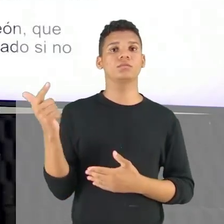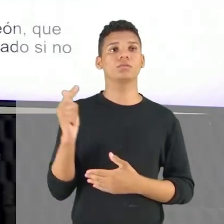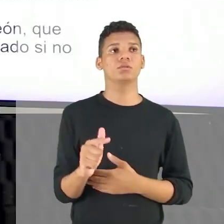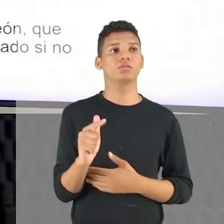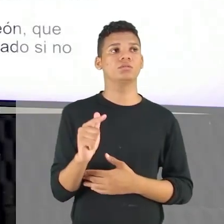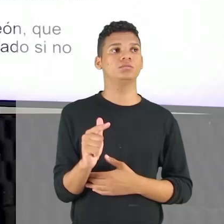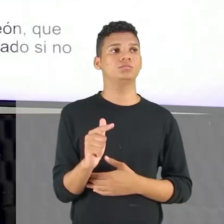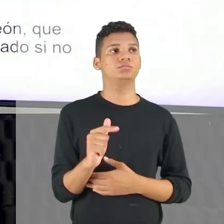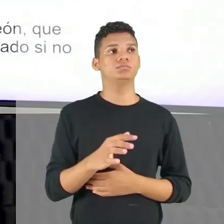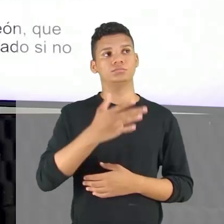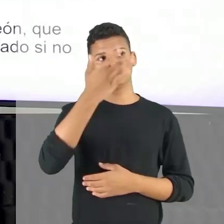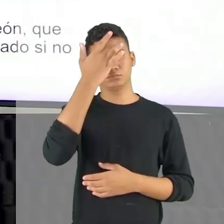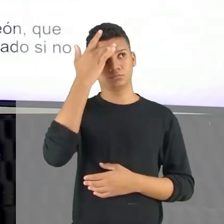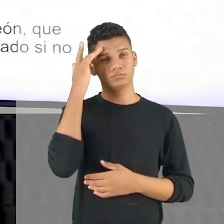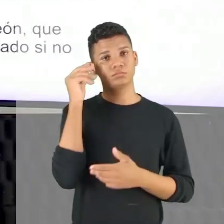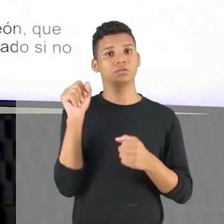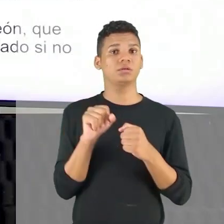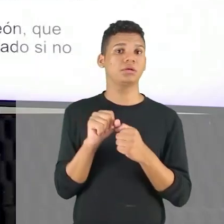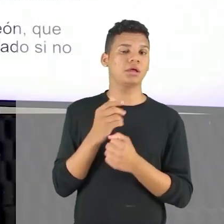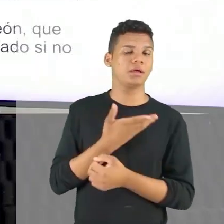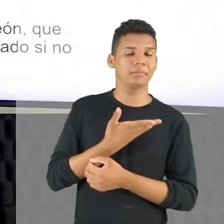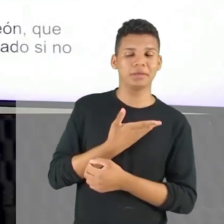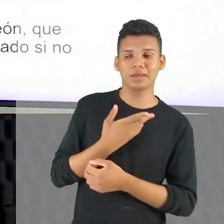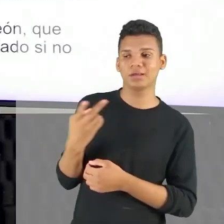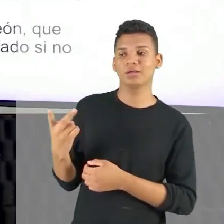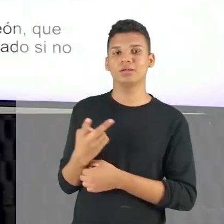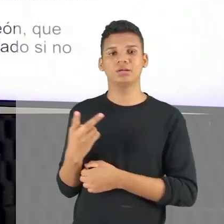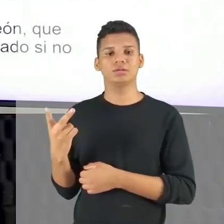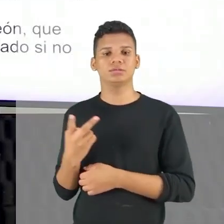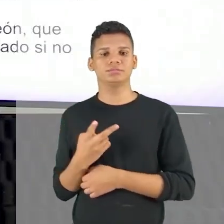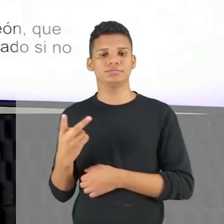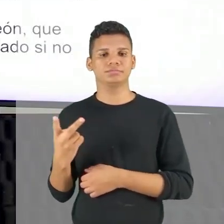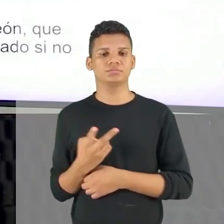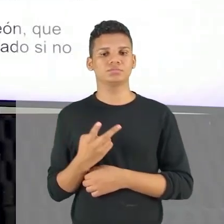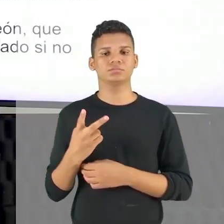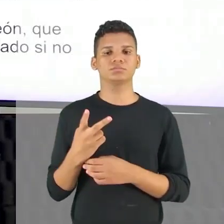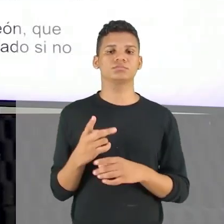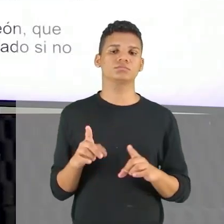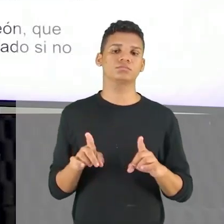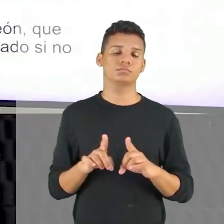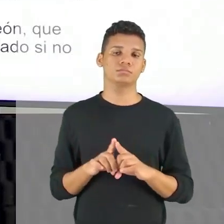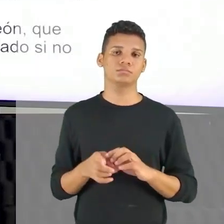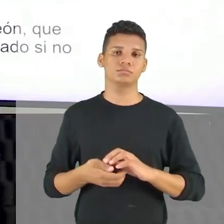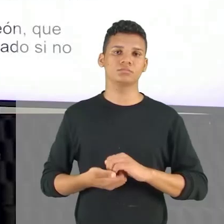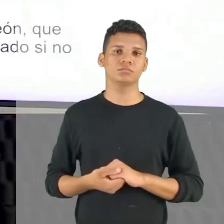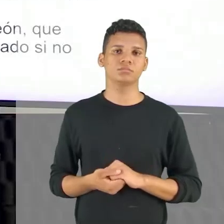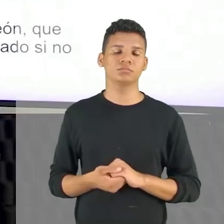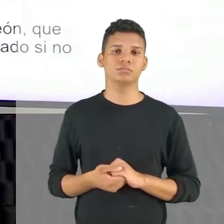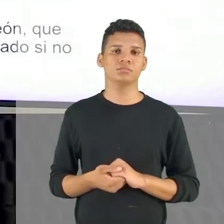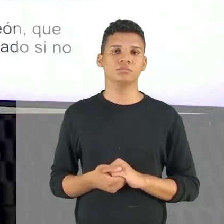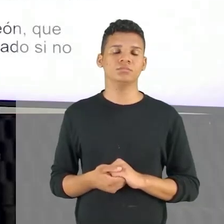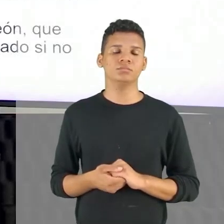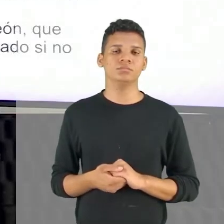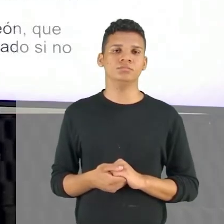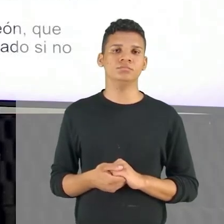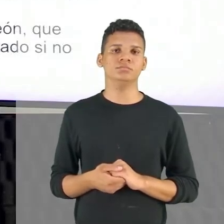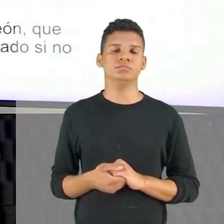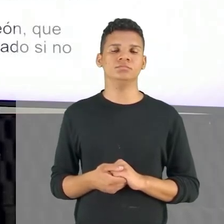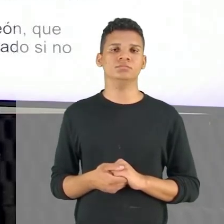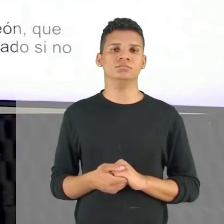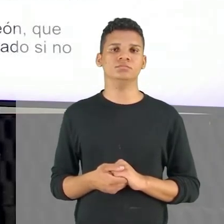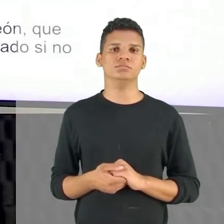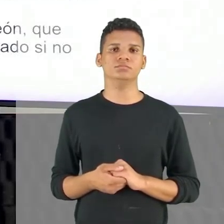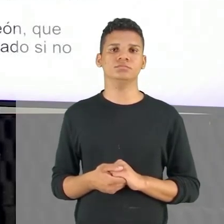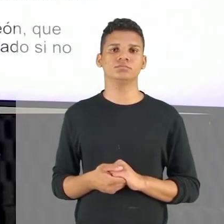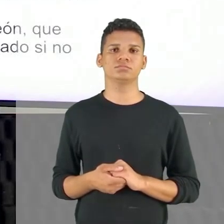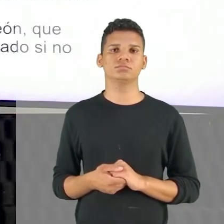tornaram amigos. O engenhoso asno, que é o burro, tá? E o leão para sair para caçar. Chegaram na